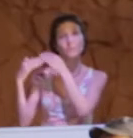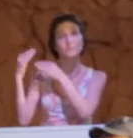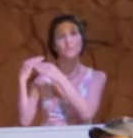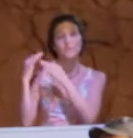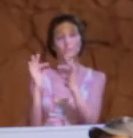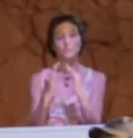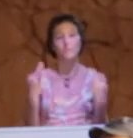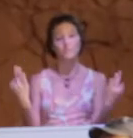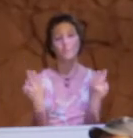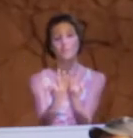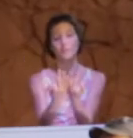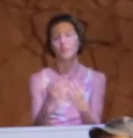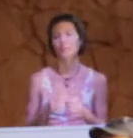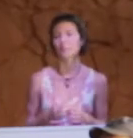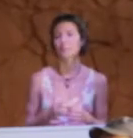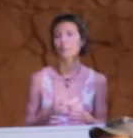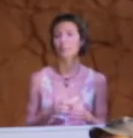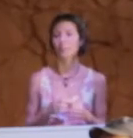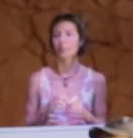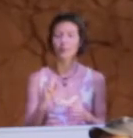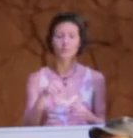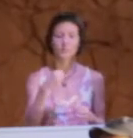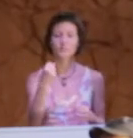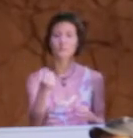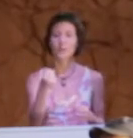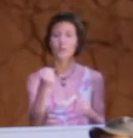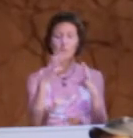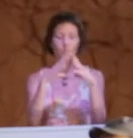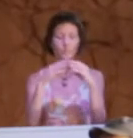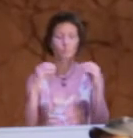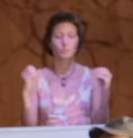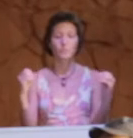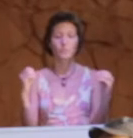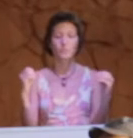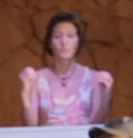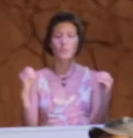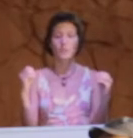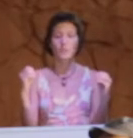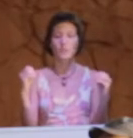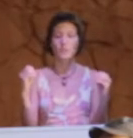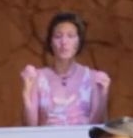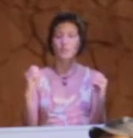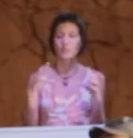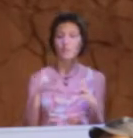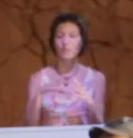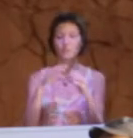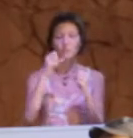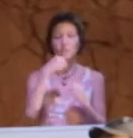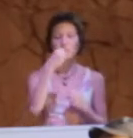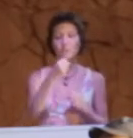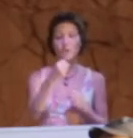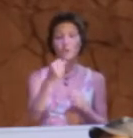acabar, podem até destruir os símbolos, mas os significados, ninguém consegue acabar com os significados, porque eles